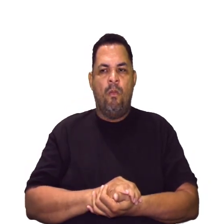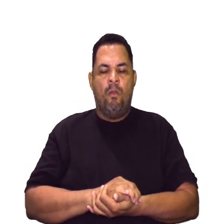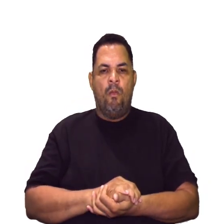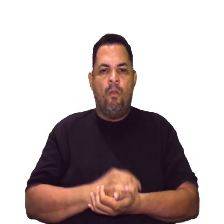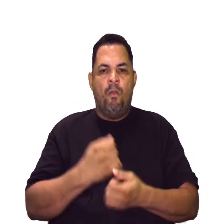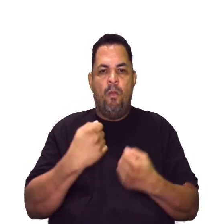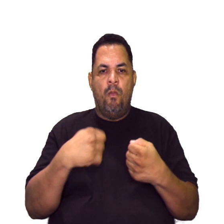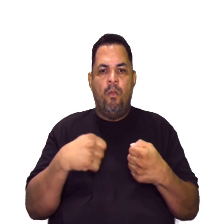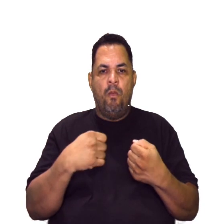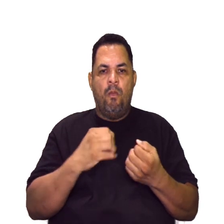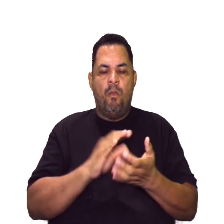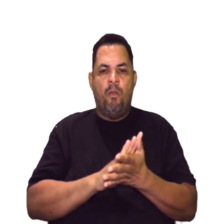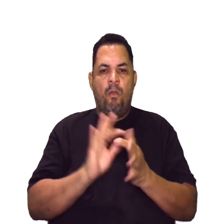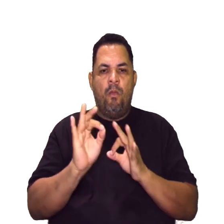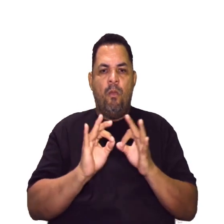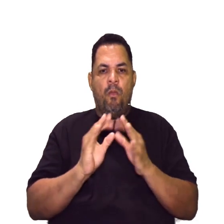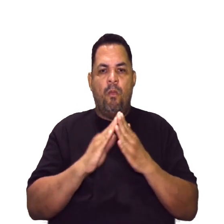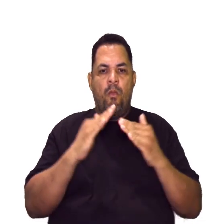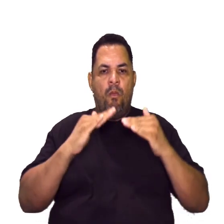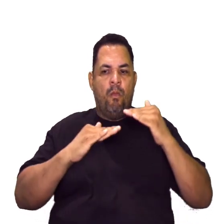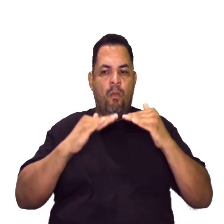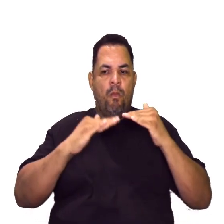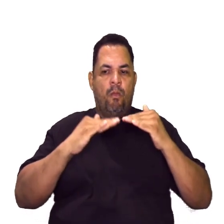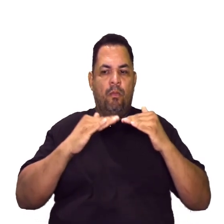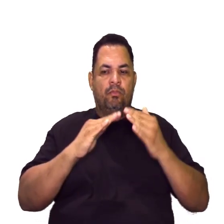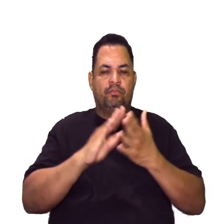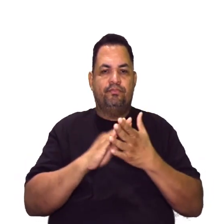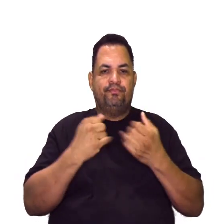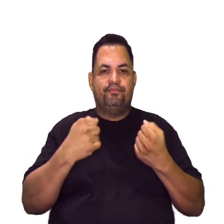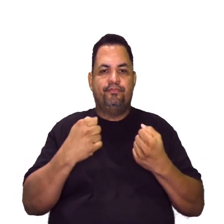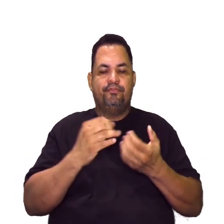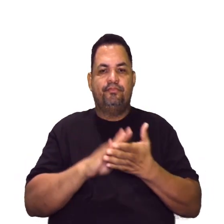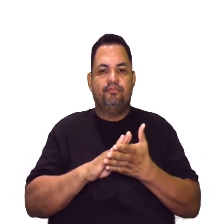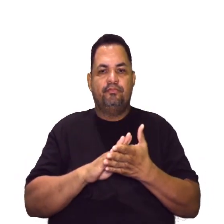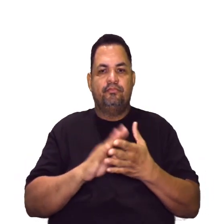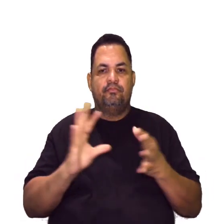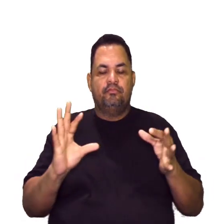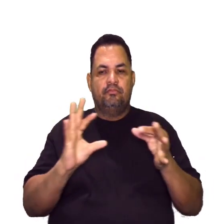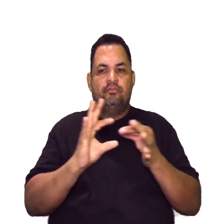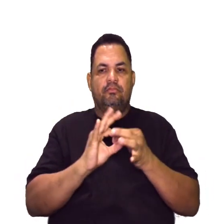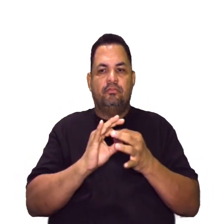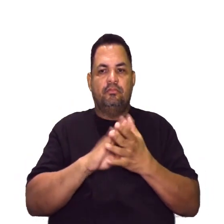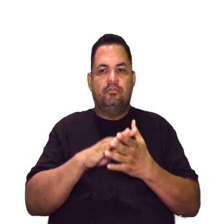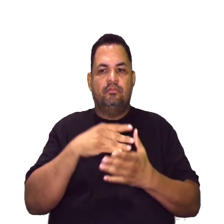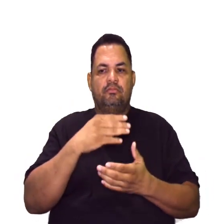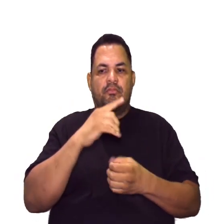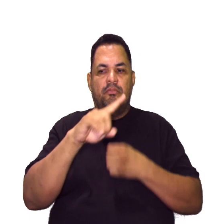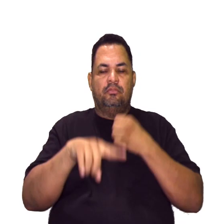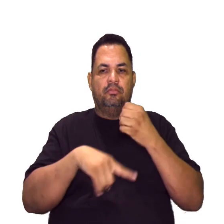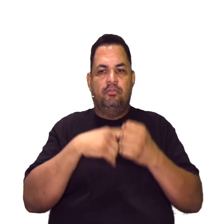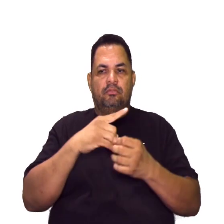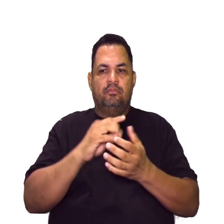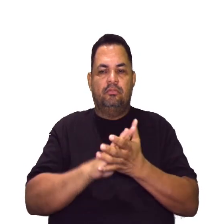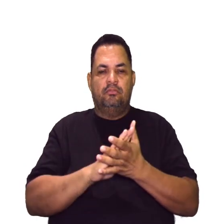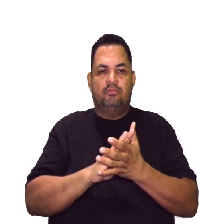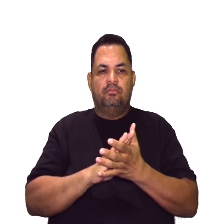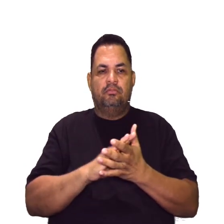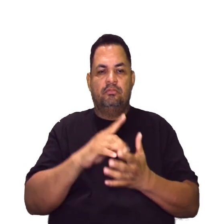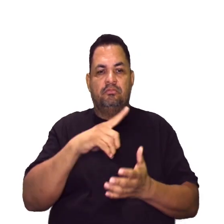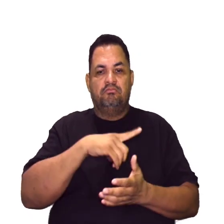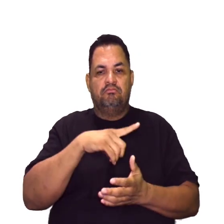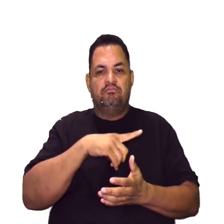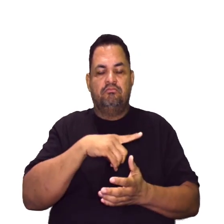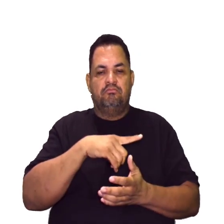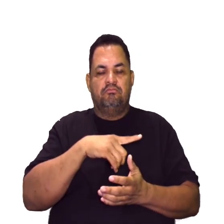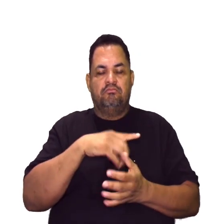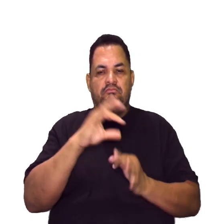tem que ver se, para estabilizar o átomo, ele tem que estar ligado ao átomo central. Apesar de ser